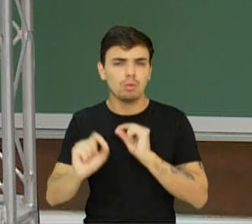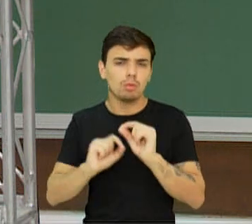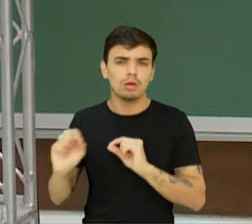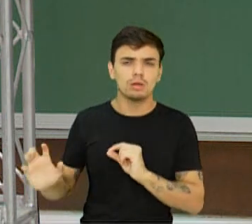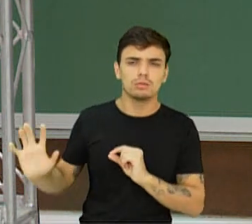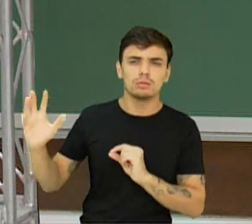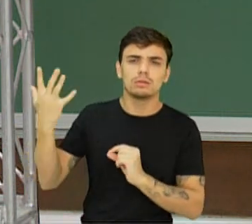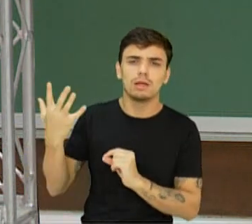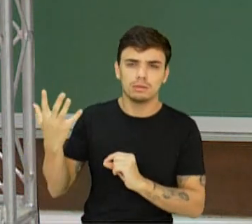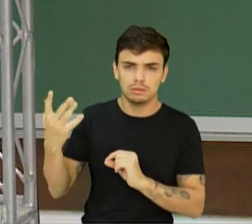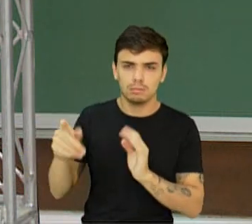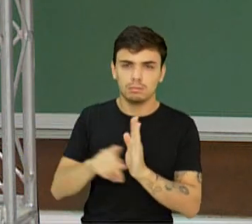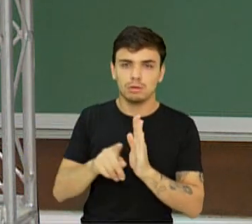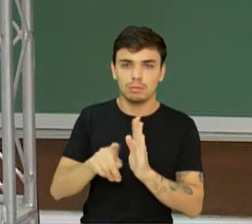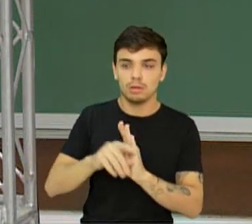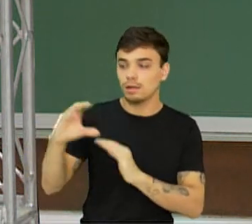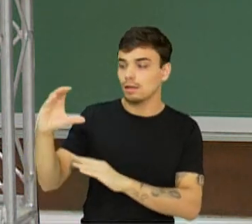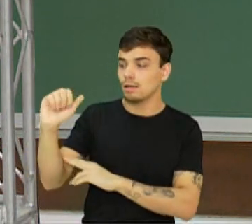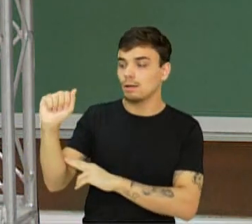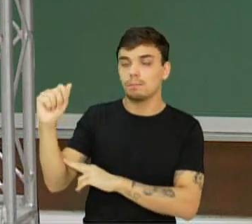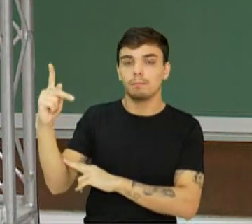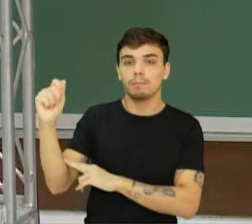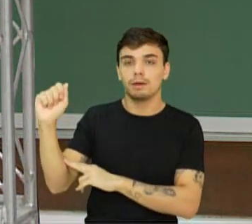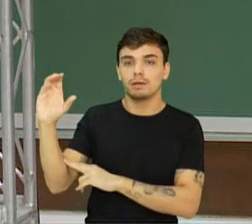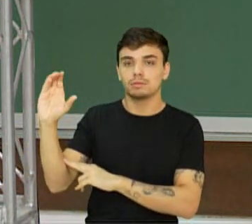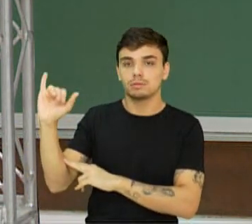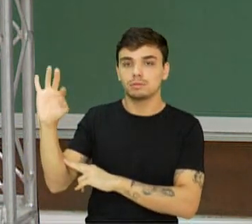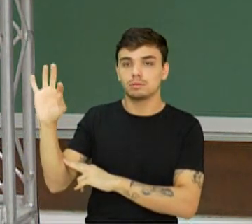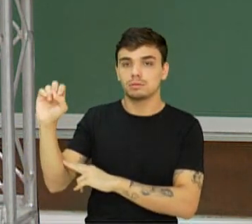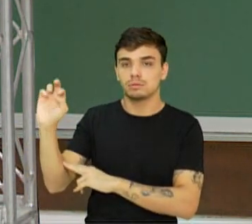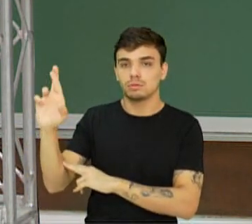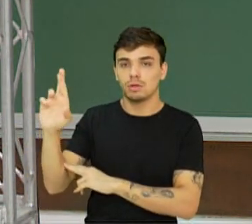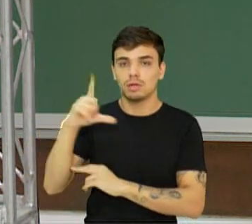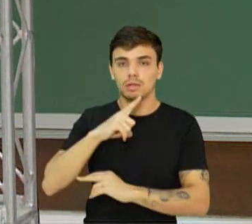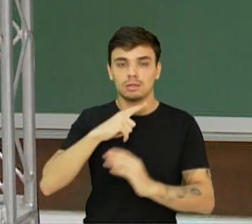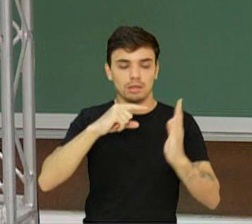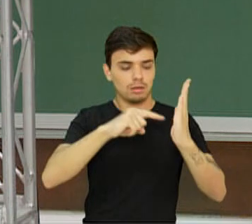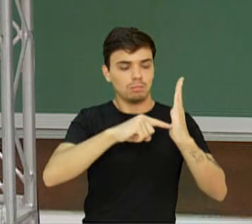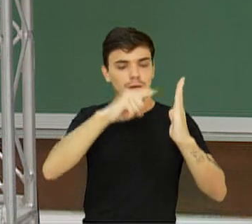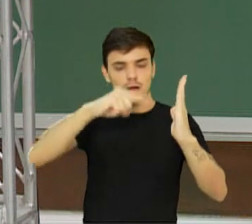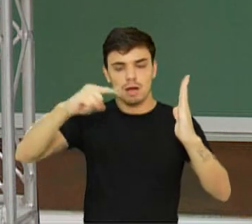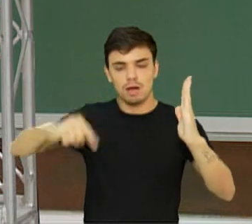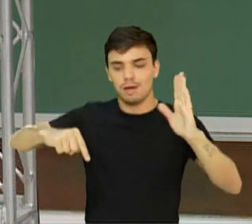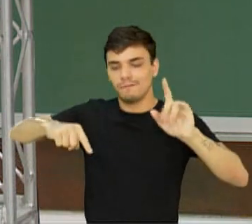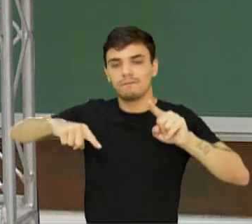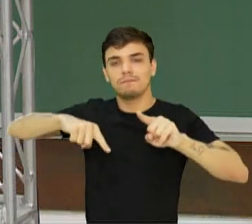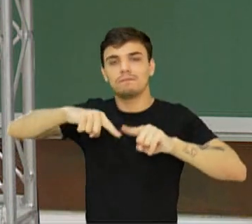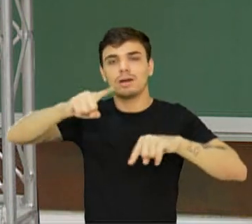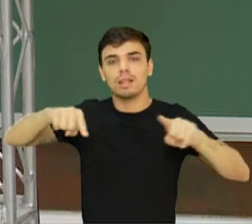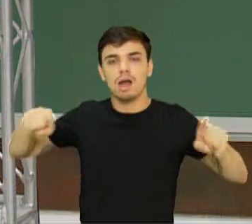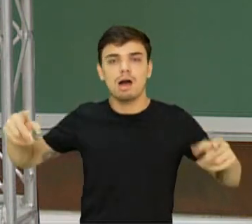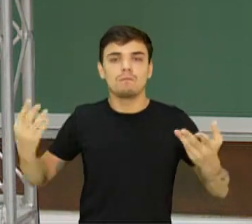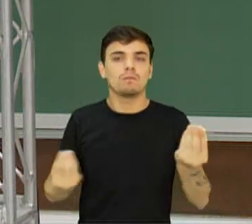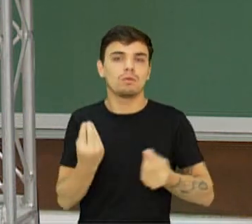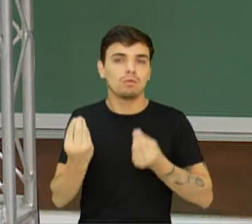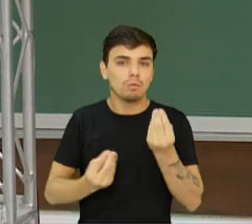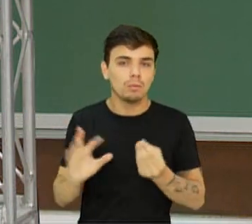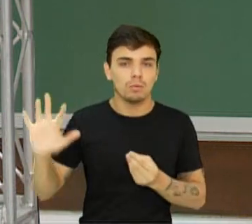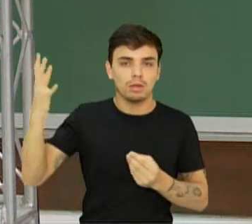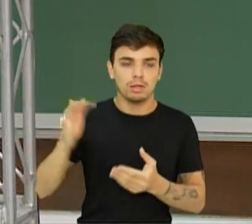uma tensão variável? Ele carrega, descarrega, carrega, descarrega. E nesse efeito de carregar,